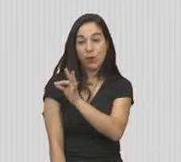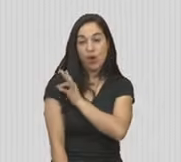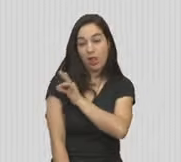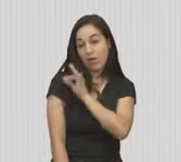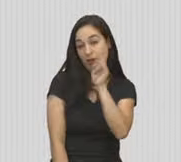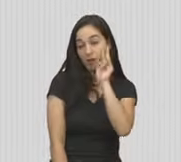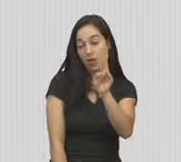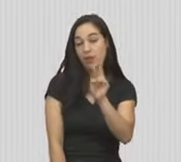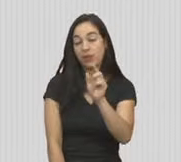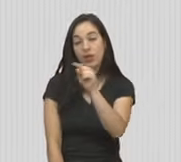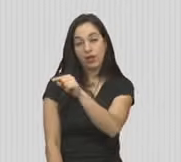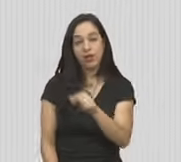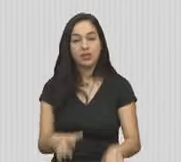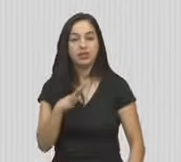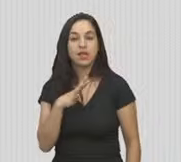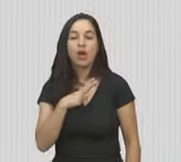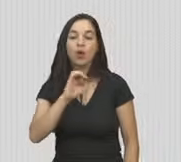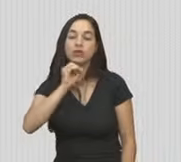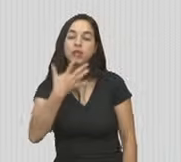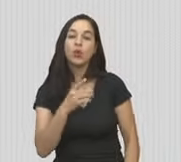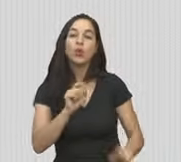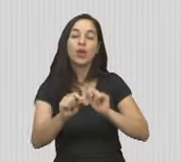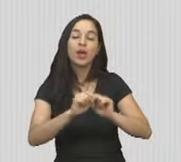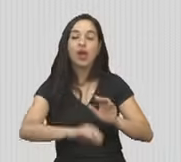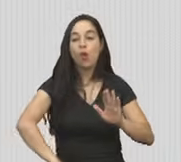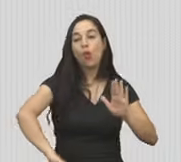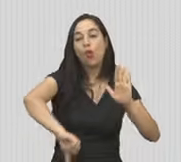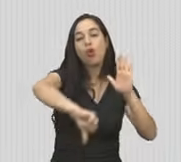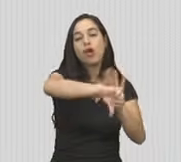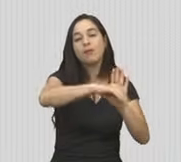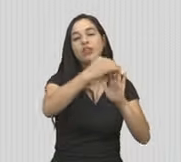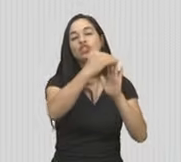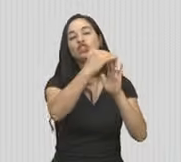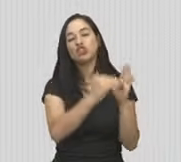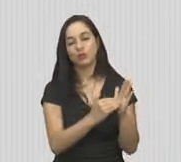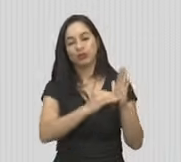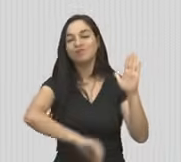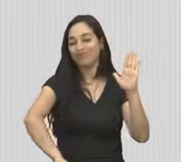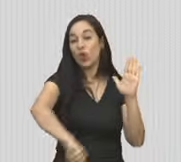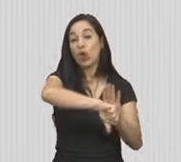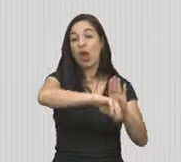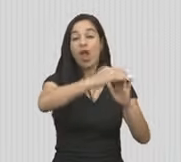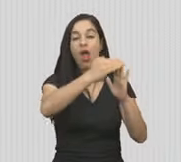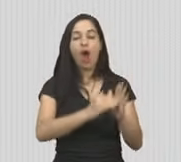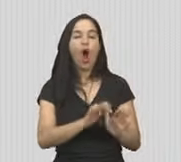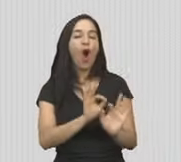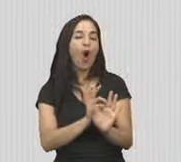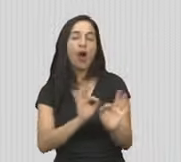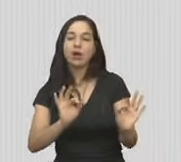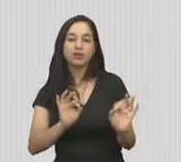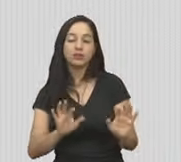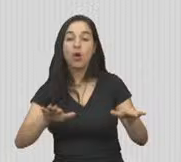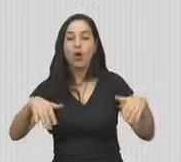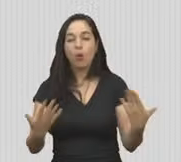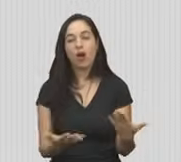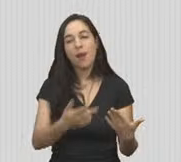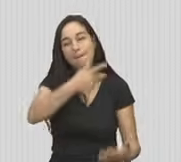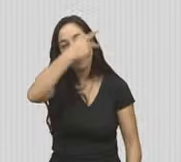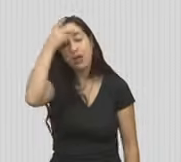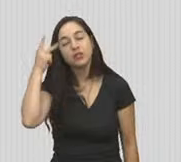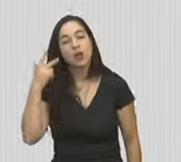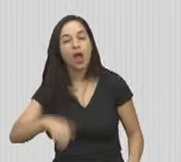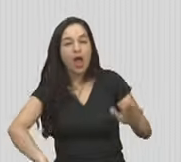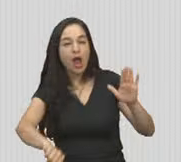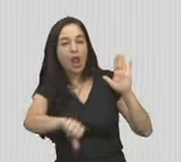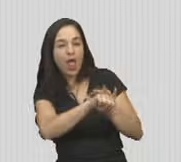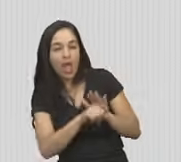que aconteceu nessas cidades foi que a mancha criminal reduziu drasticamente. É óbvio, a partir do momento que o vagabundo vê aquela luz